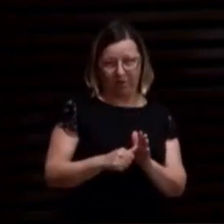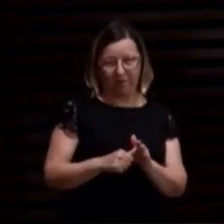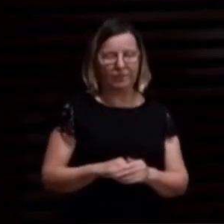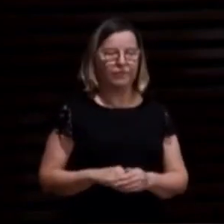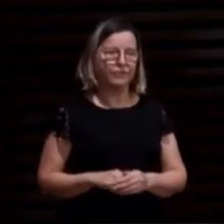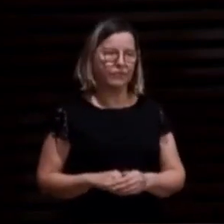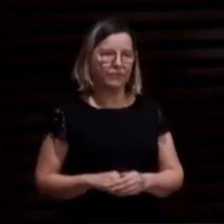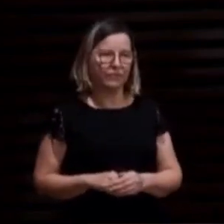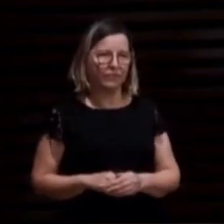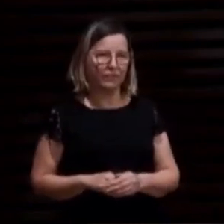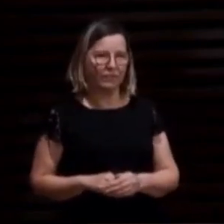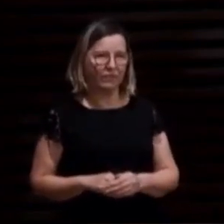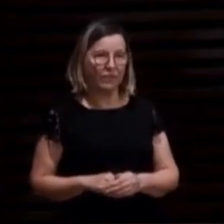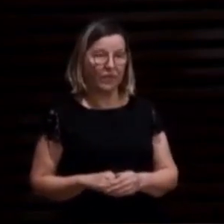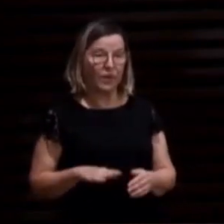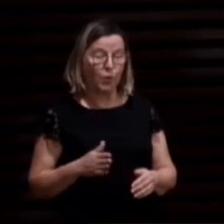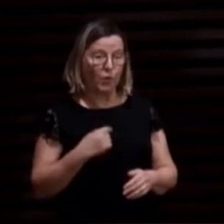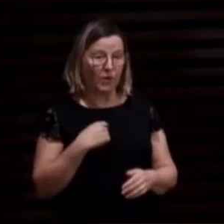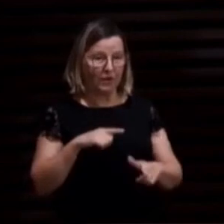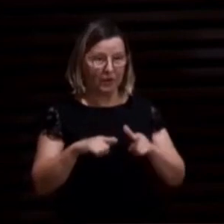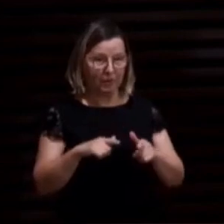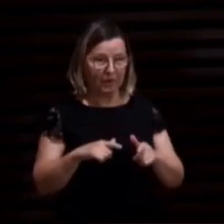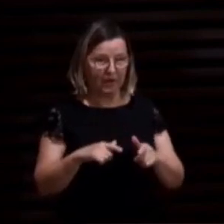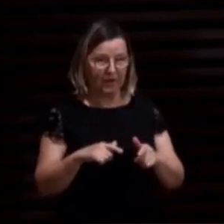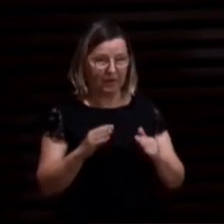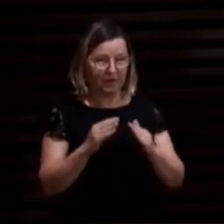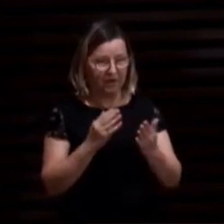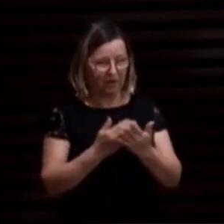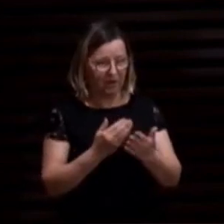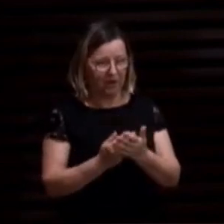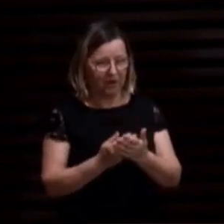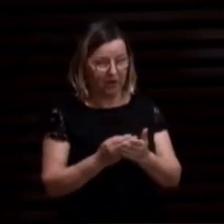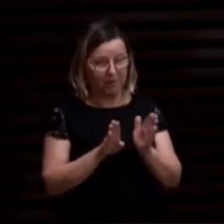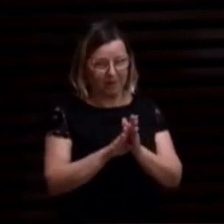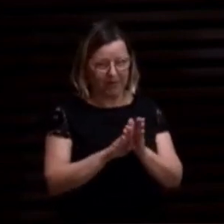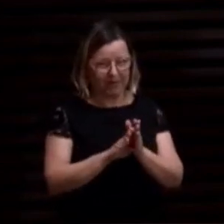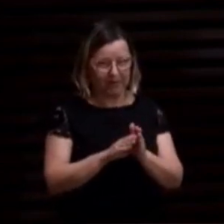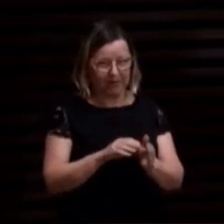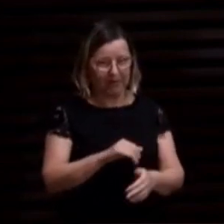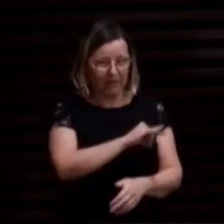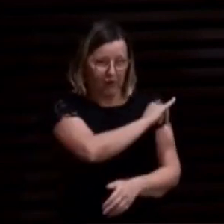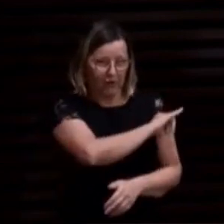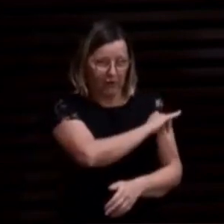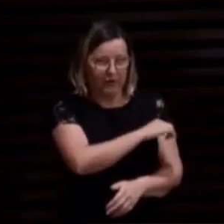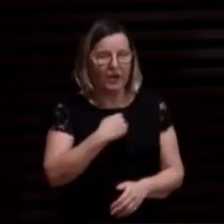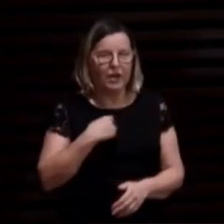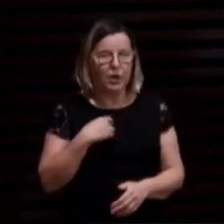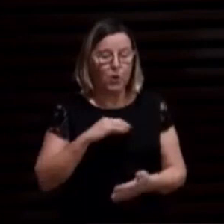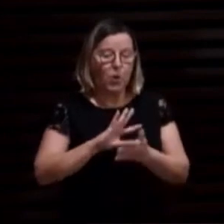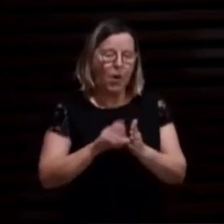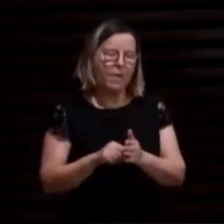E quando trabalhei no Colégio Batista, no Rio de Janeiro, eu me especializei em roubar. E por que se